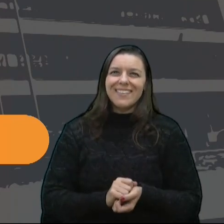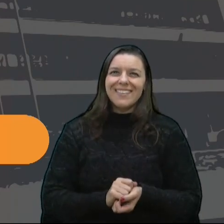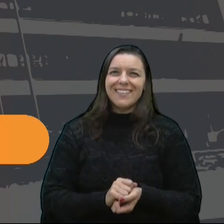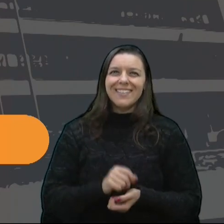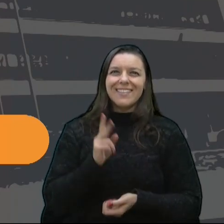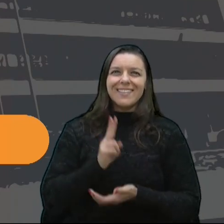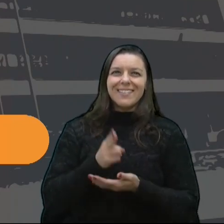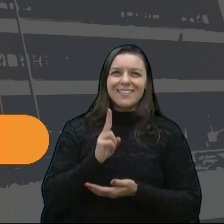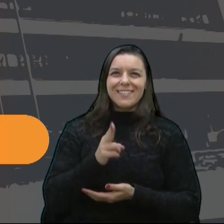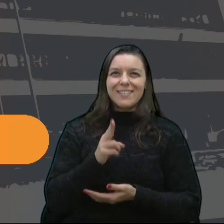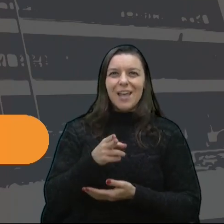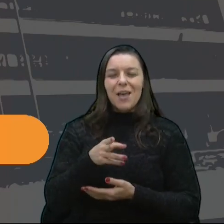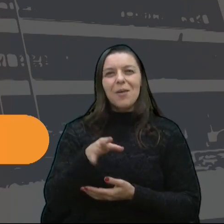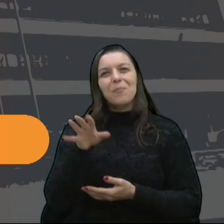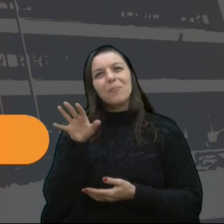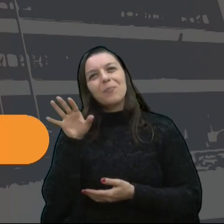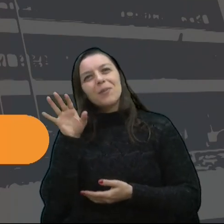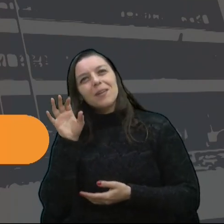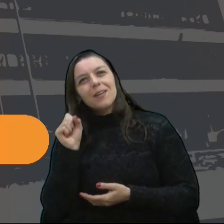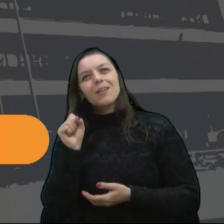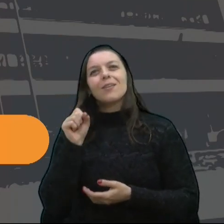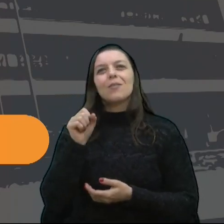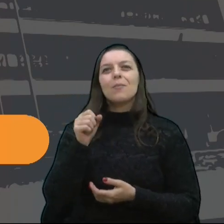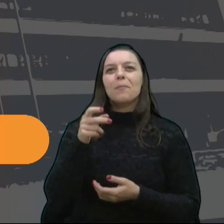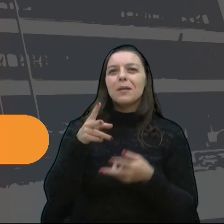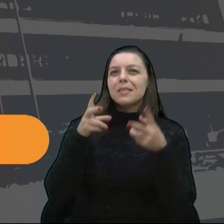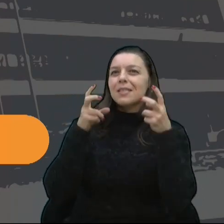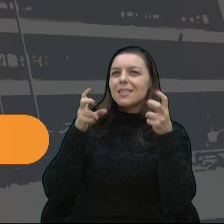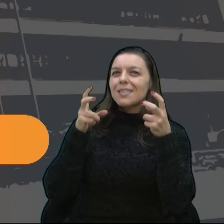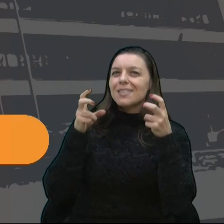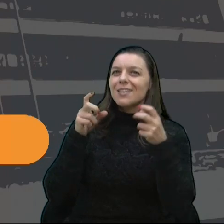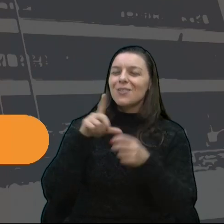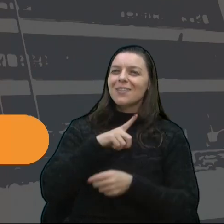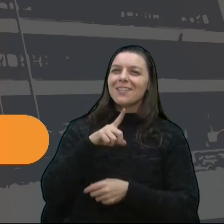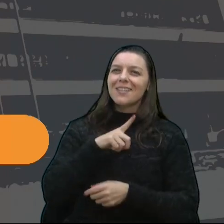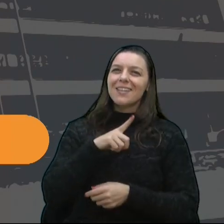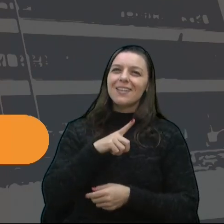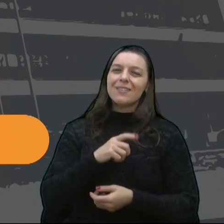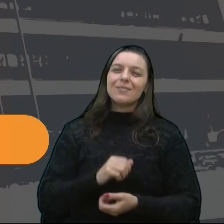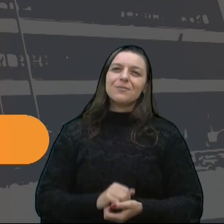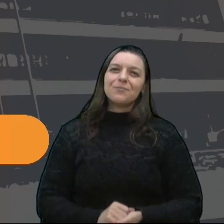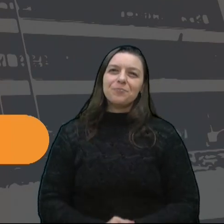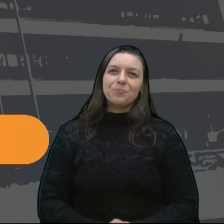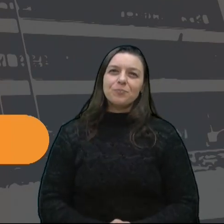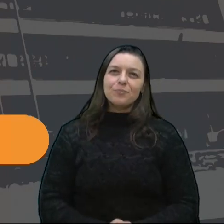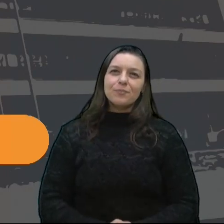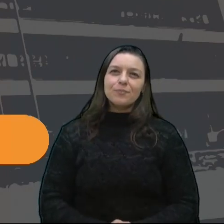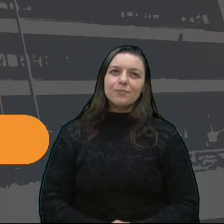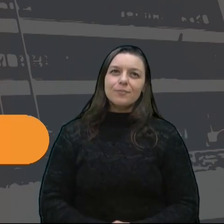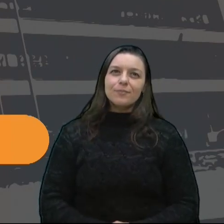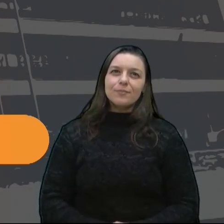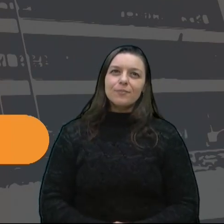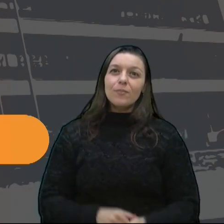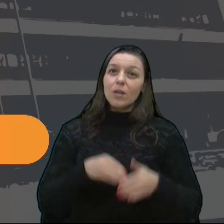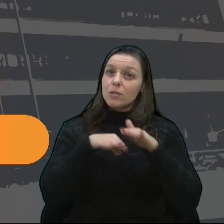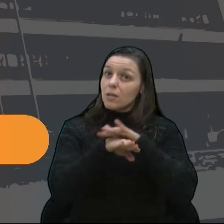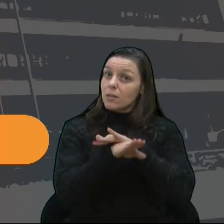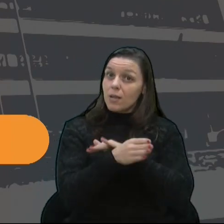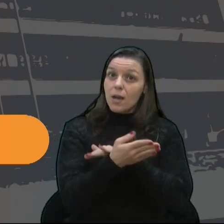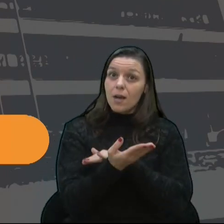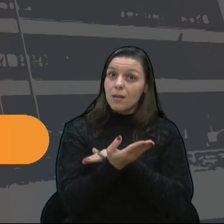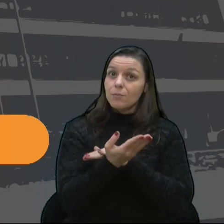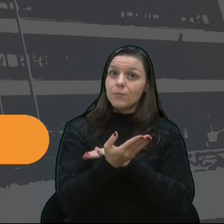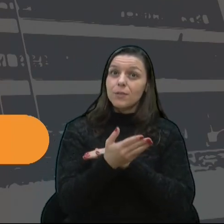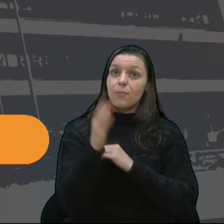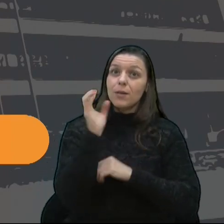ele, eu não sei de quem é, mas ele é muito pertinente. Na natureza, acho que é Darwin, né? Na natureza ganha aquele que se adapta mais rápido. Acho